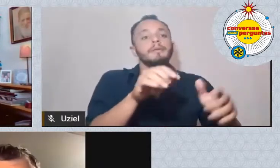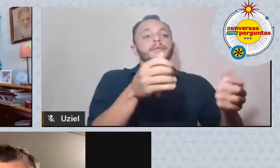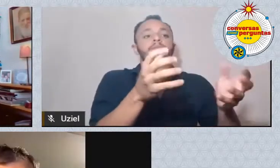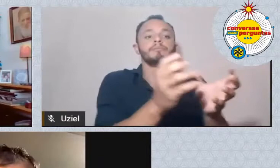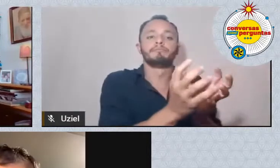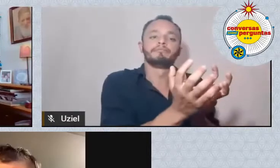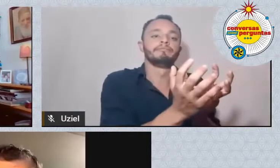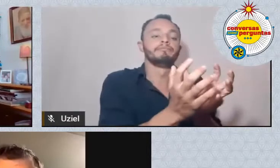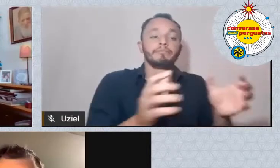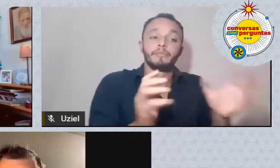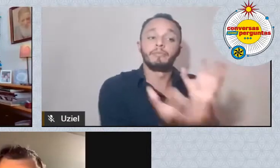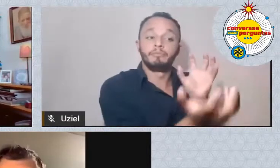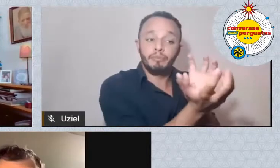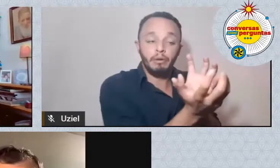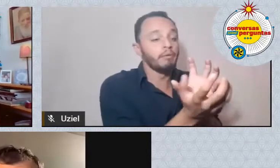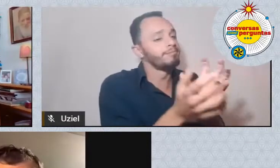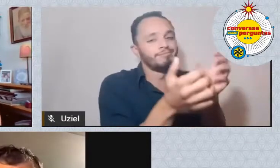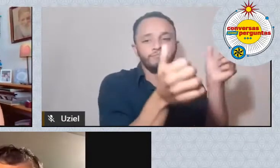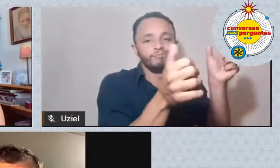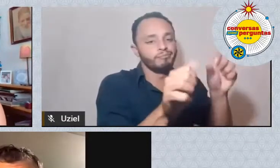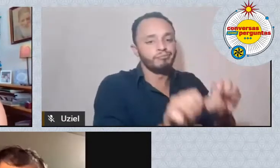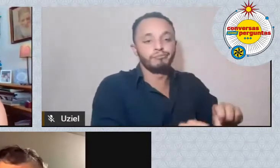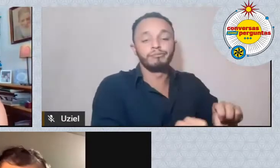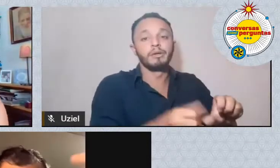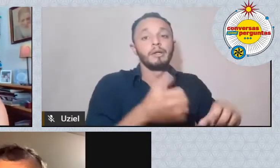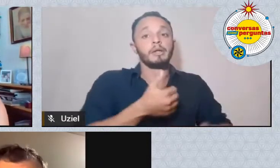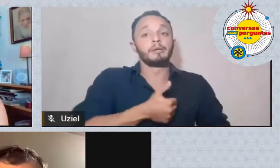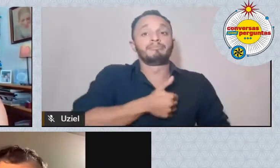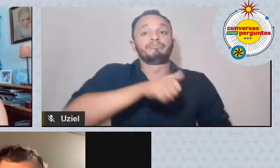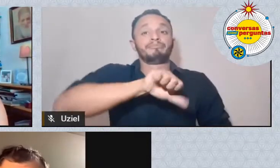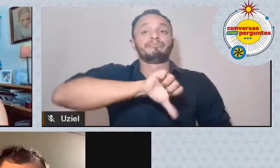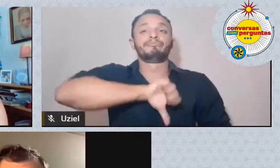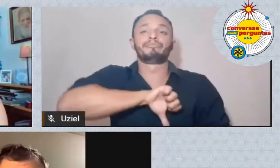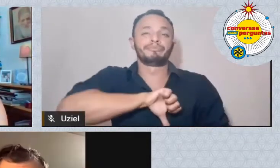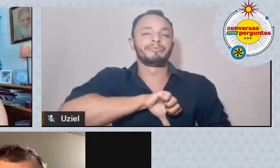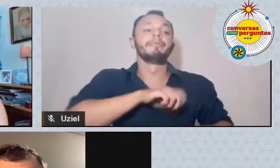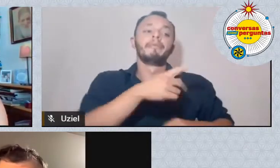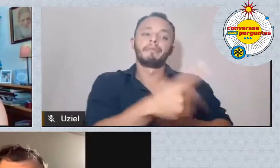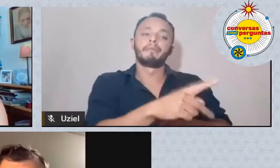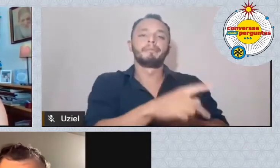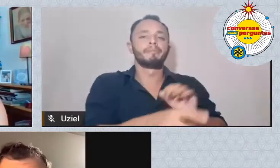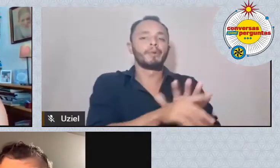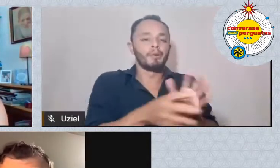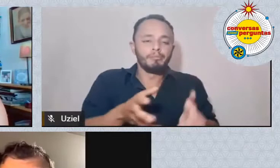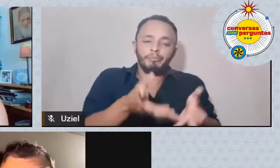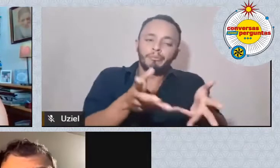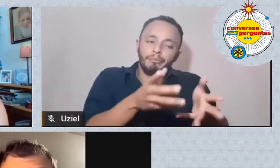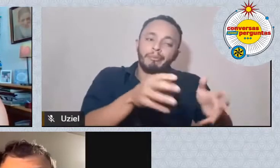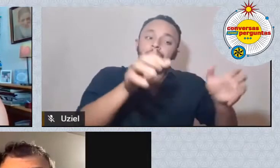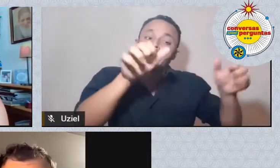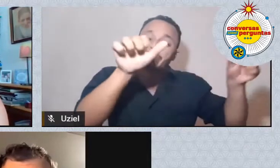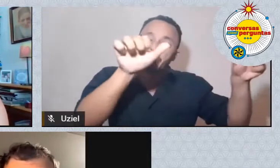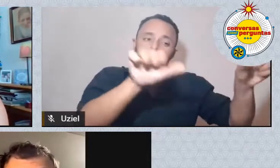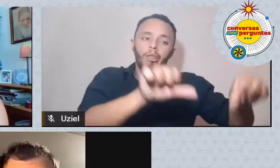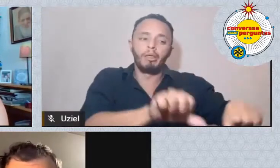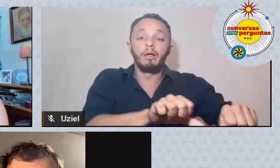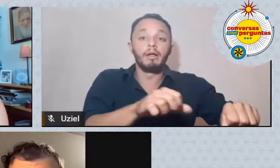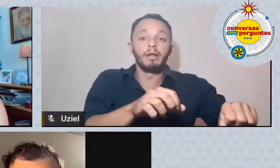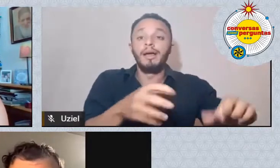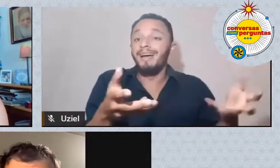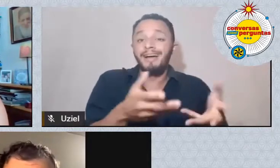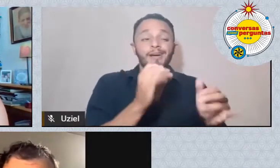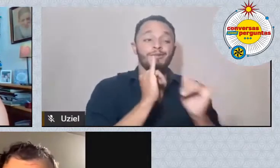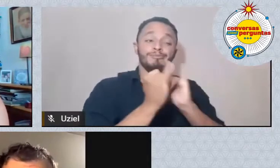para produzir impotência, para produzir a manutenção de um determinado estado de coisas em termos de forma de